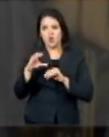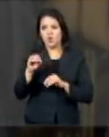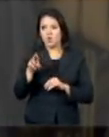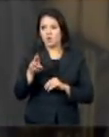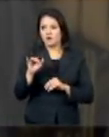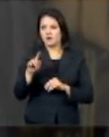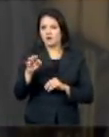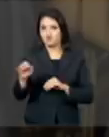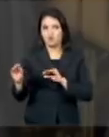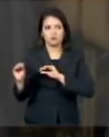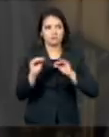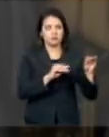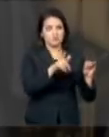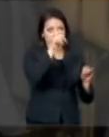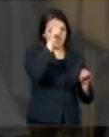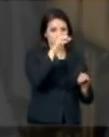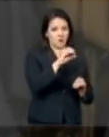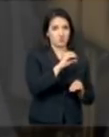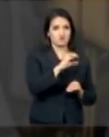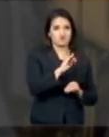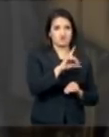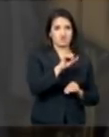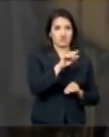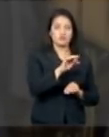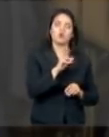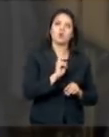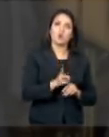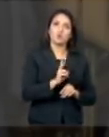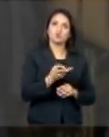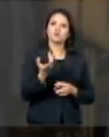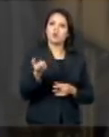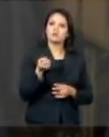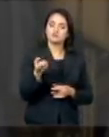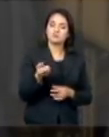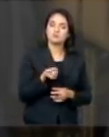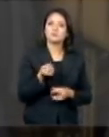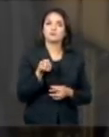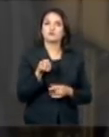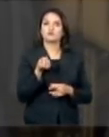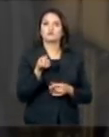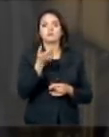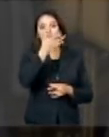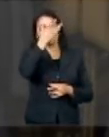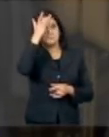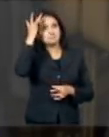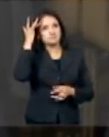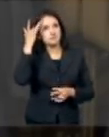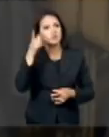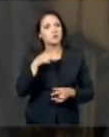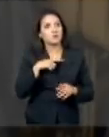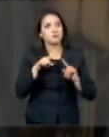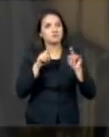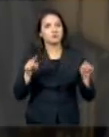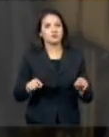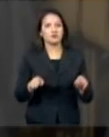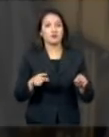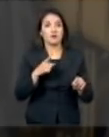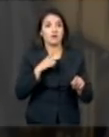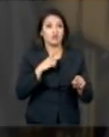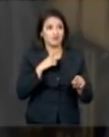uma pensão do seu esposo então falei do funcionário público teve cassada sua atenção e o tribunal